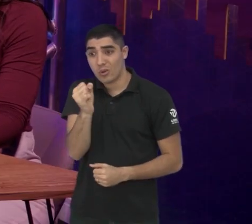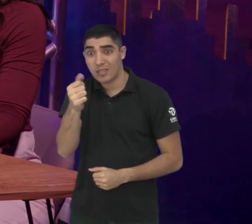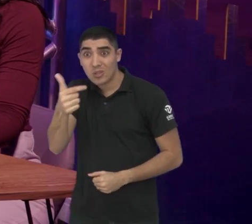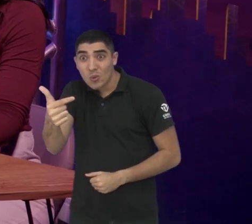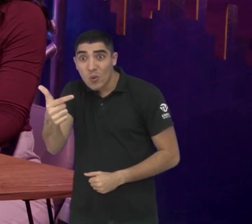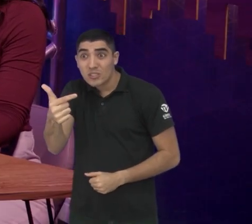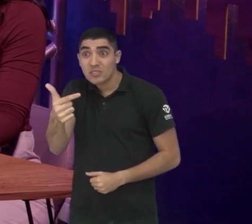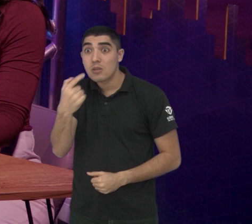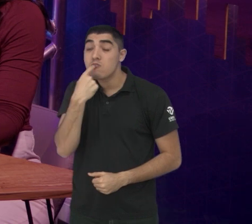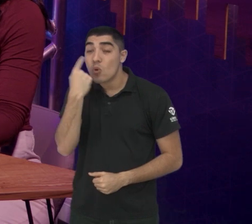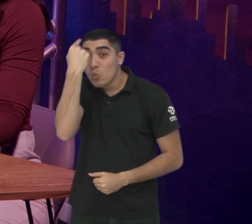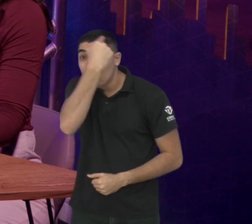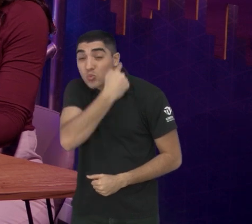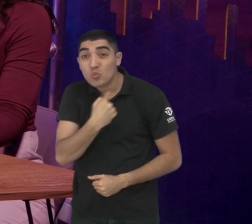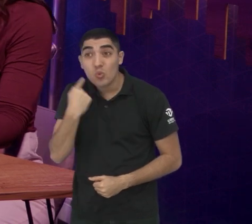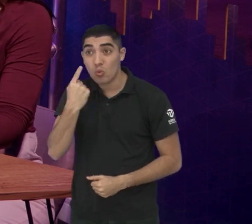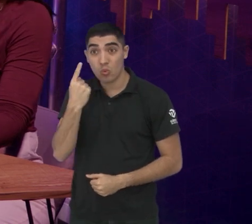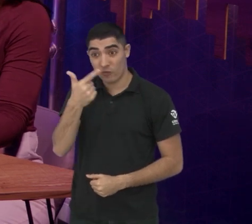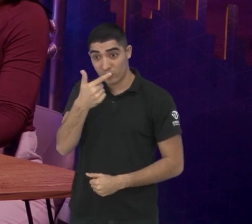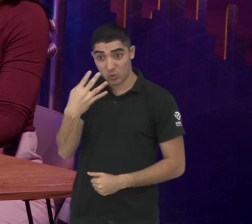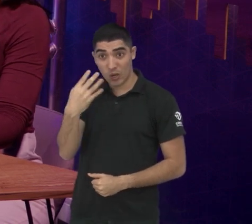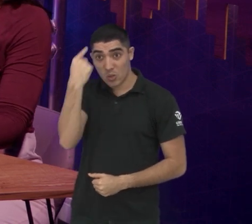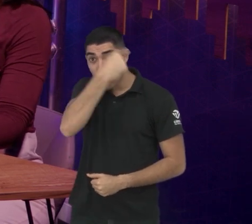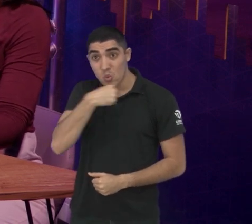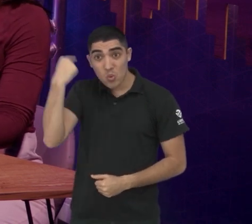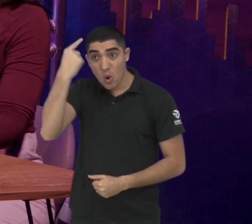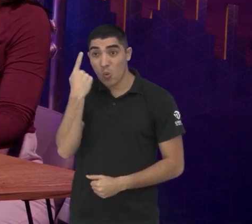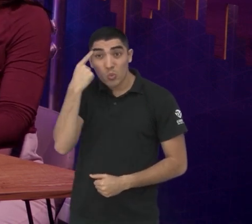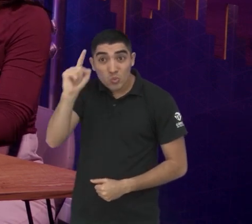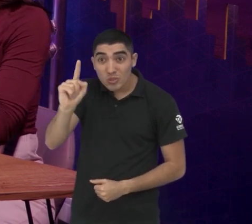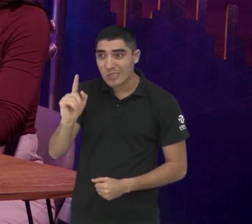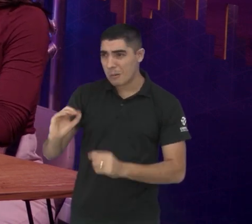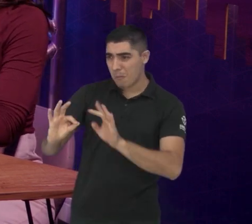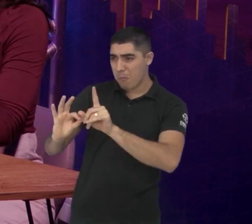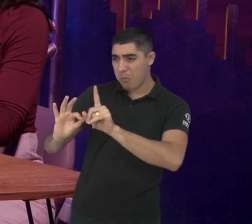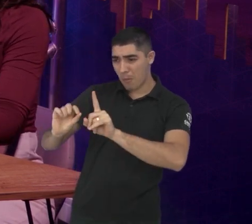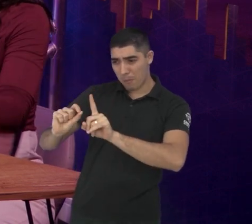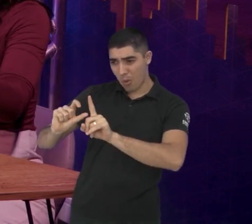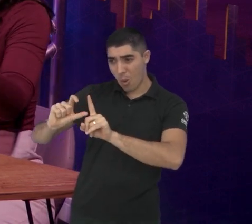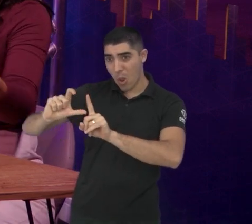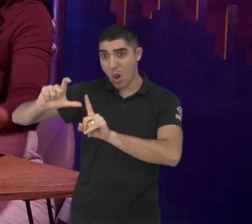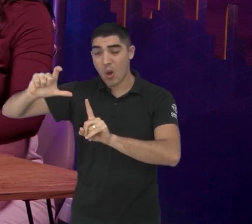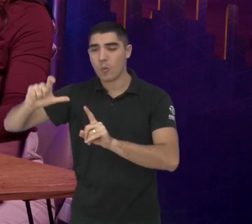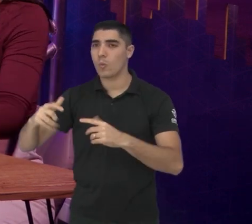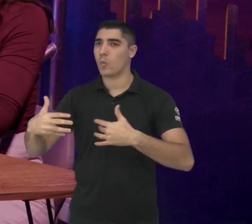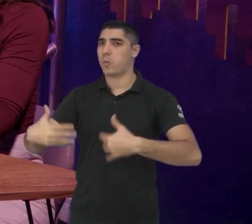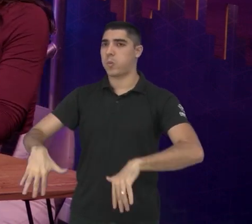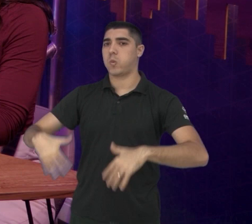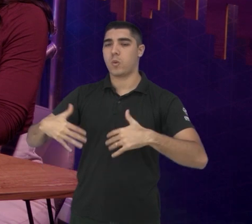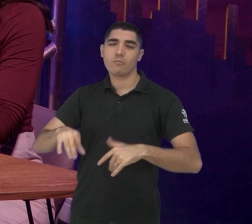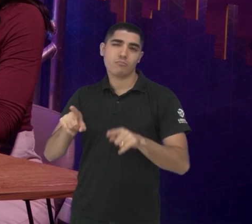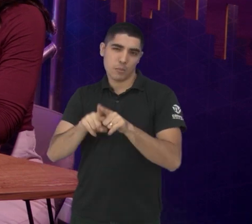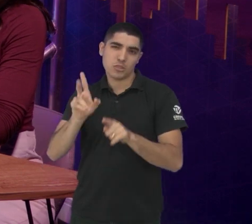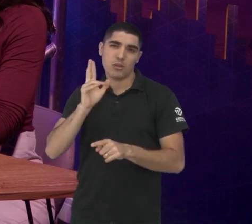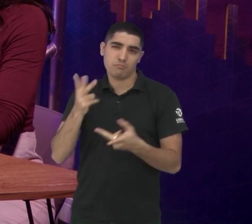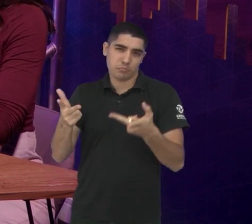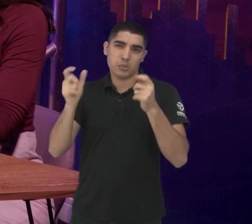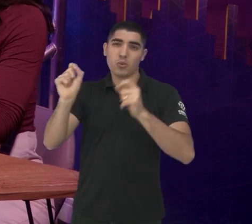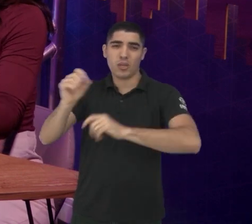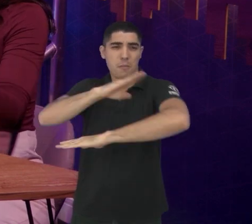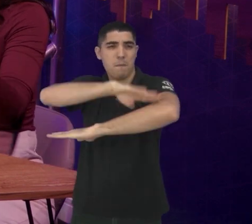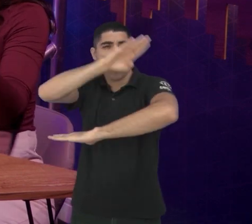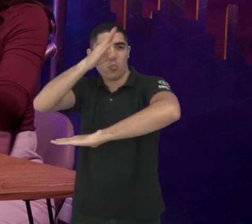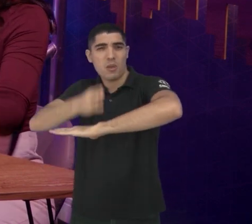682 milímetros em 24 horas é muita coisa. Realmente é uma muita situação coisa. que, né, e aí a gente viu toda a tragédia,